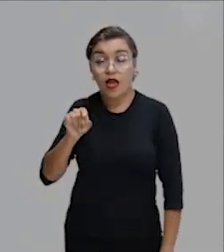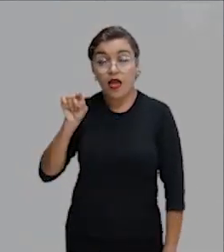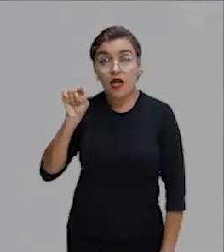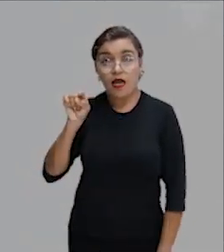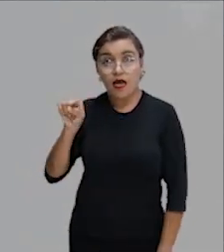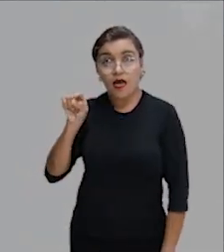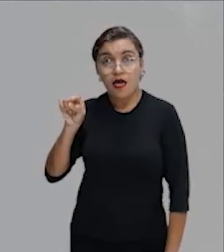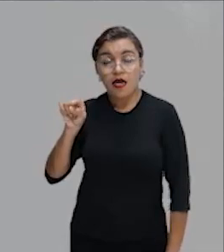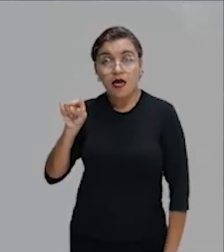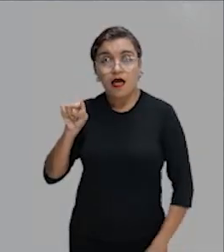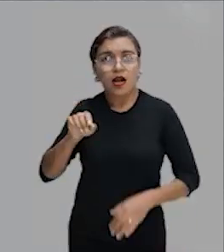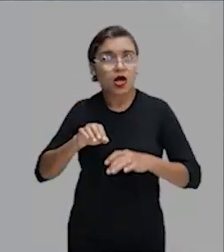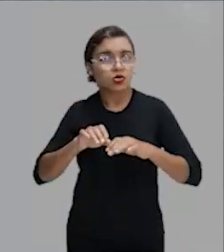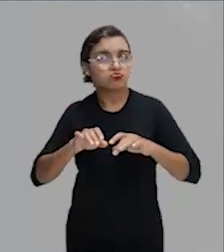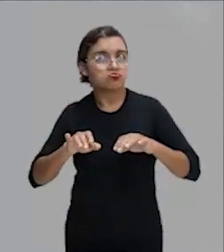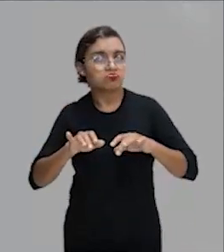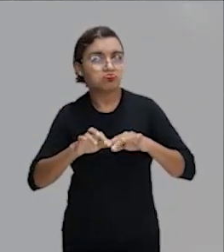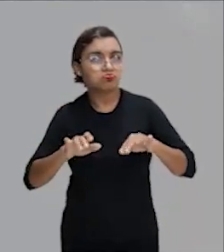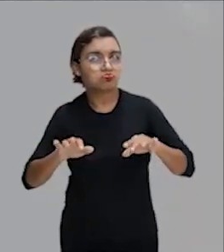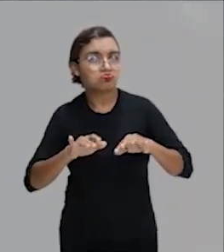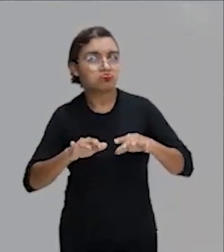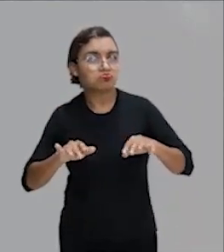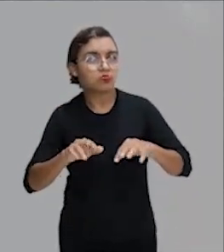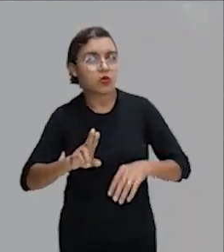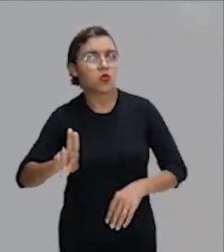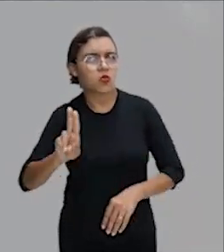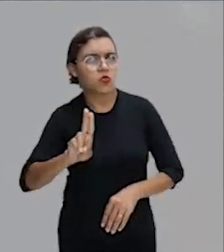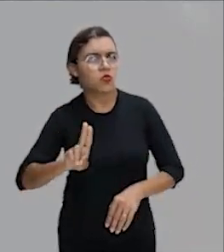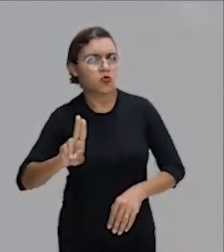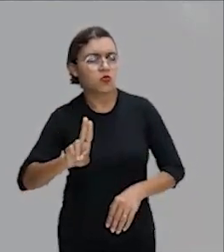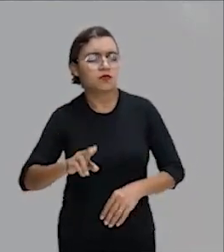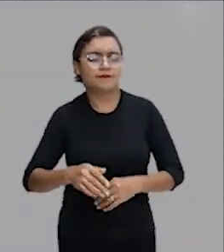instrumento musical ou ela toca um instrumento